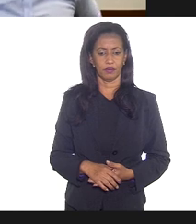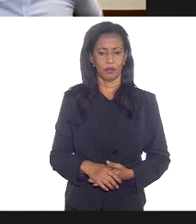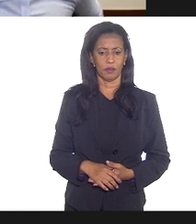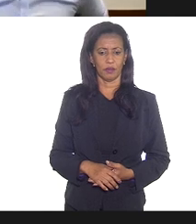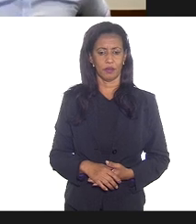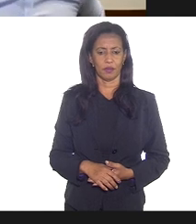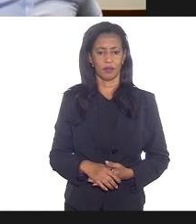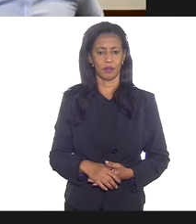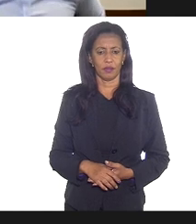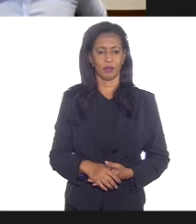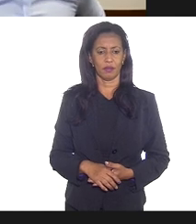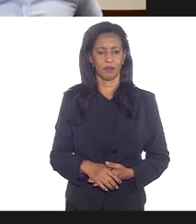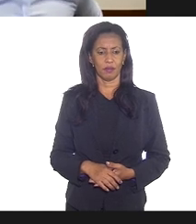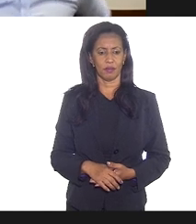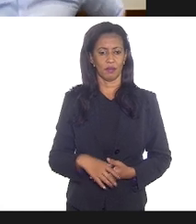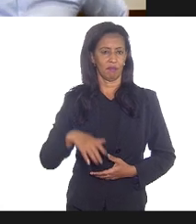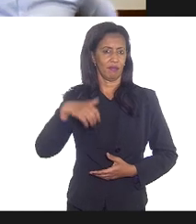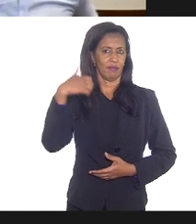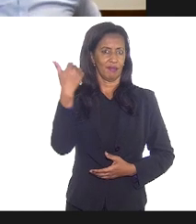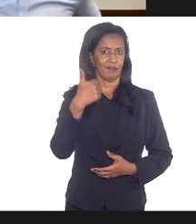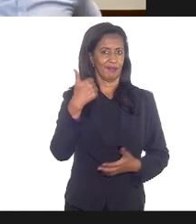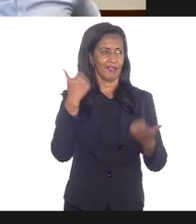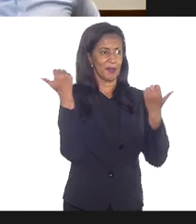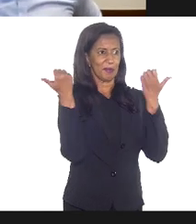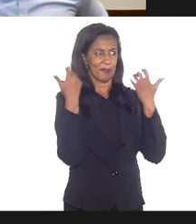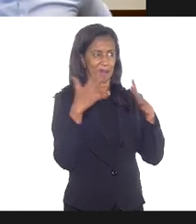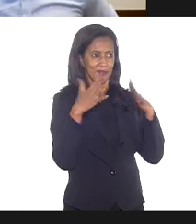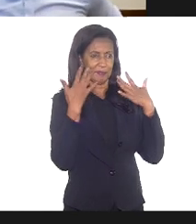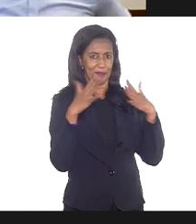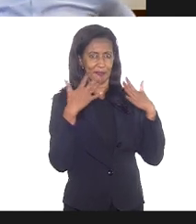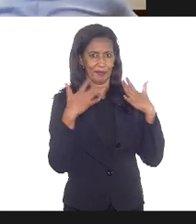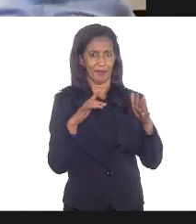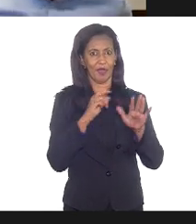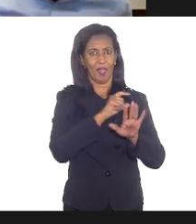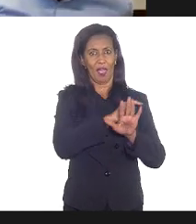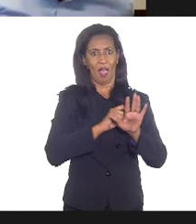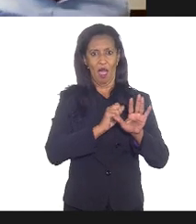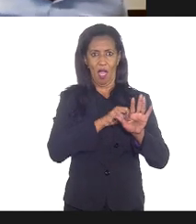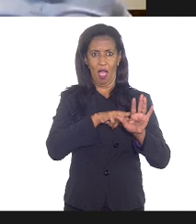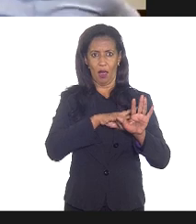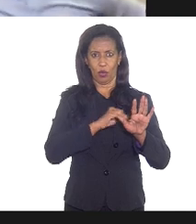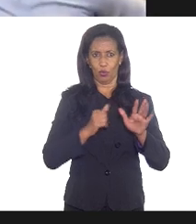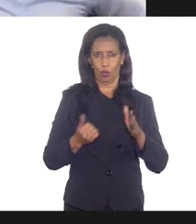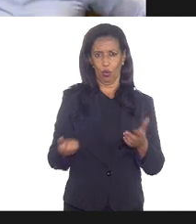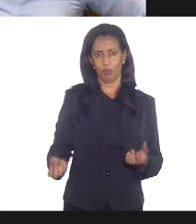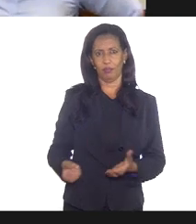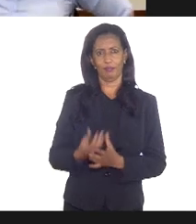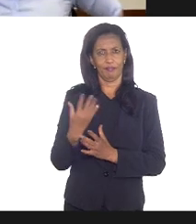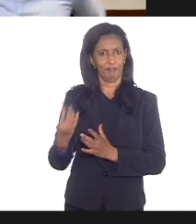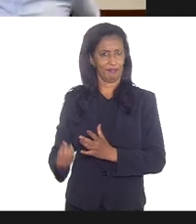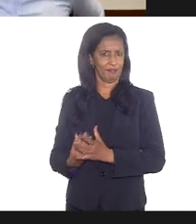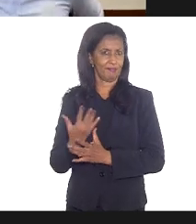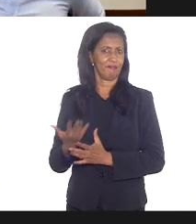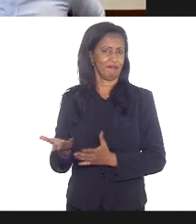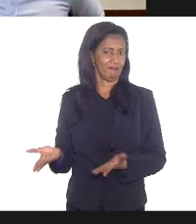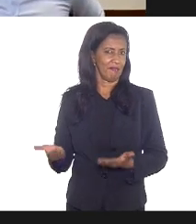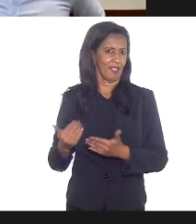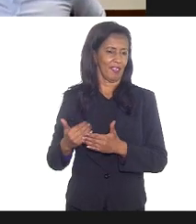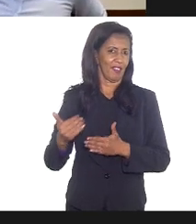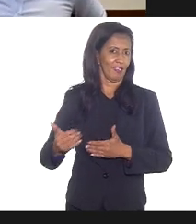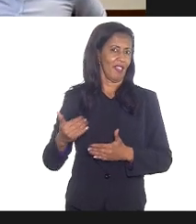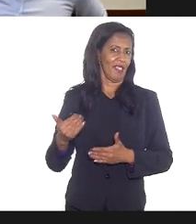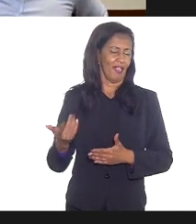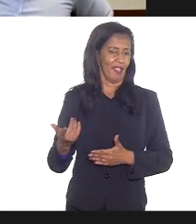Sim. Primeiro, parabenizar aí o autor, né, pela iniciativa. A gente sabe que é prerrogativa,